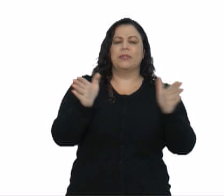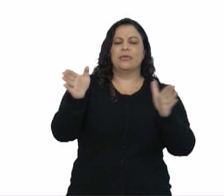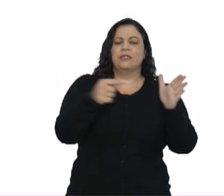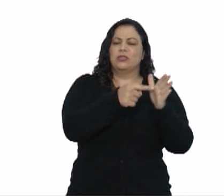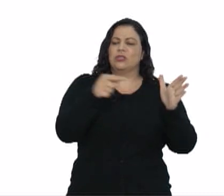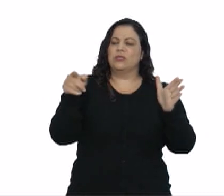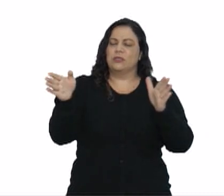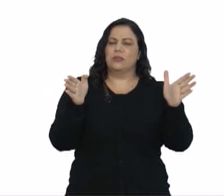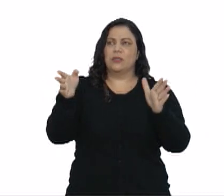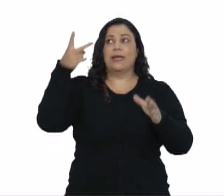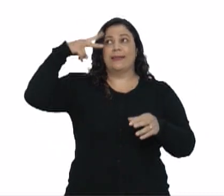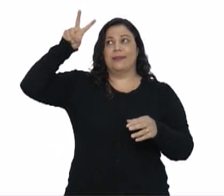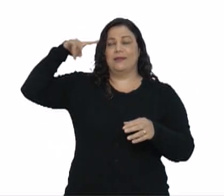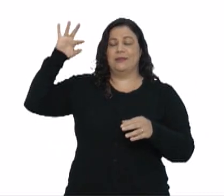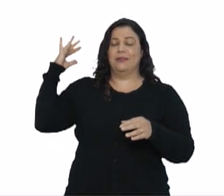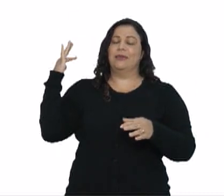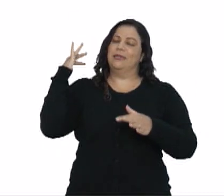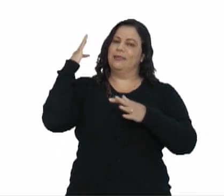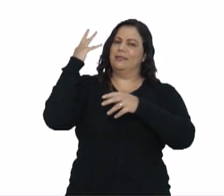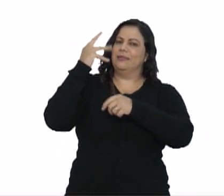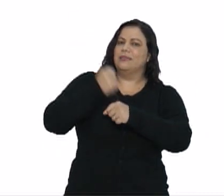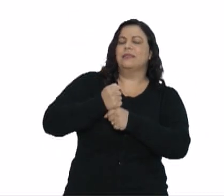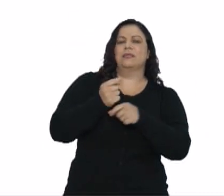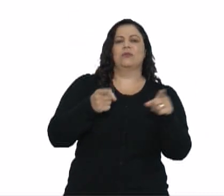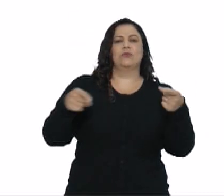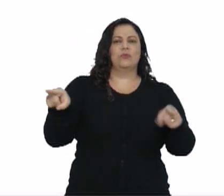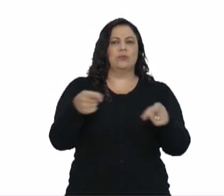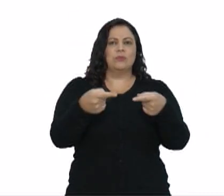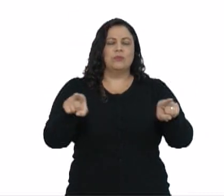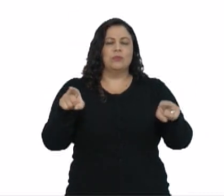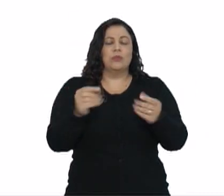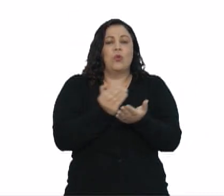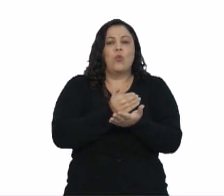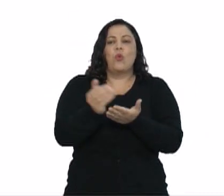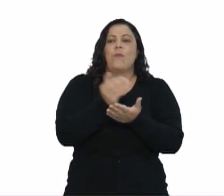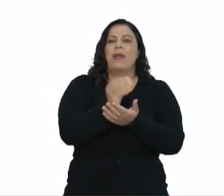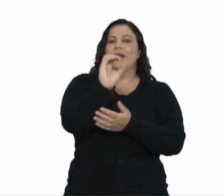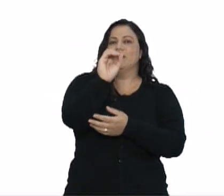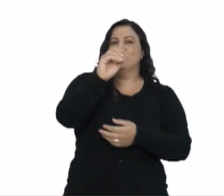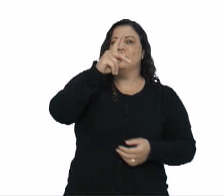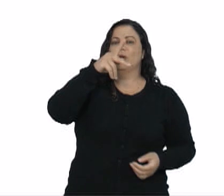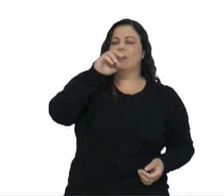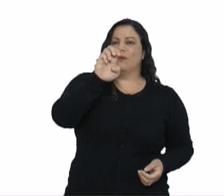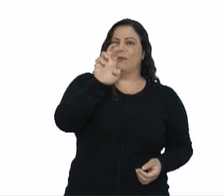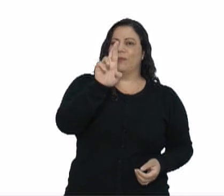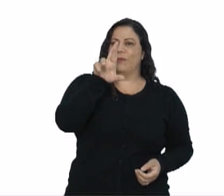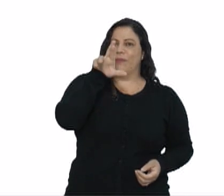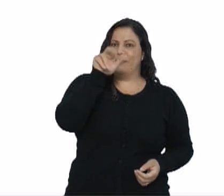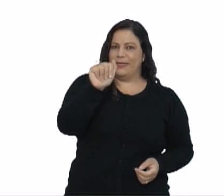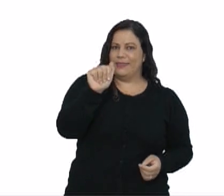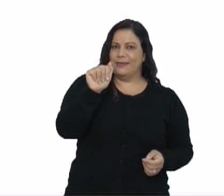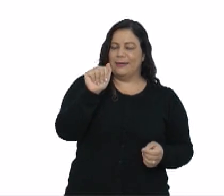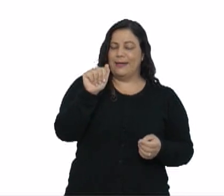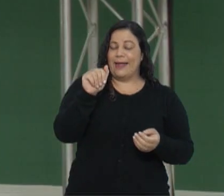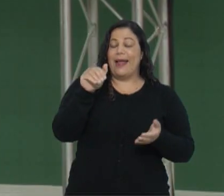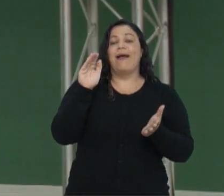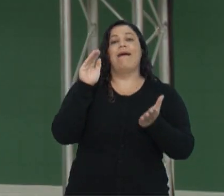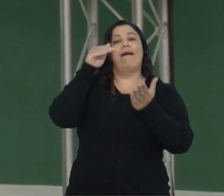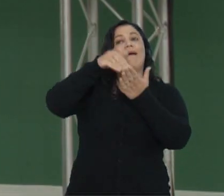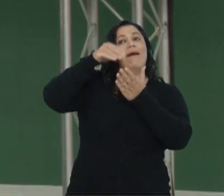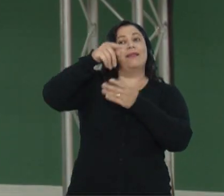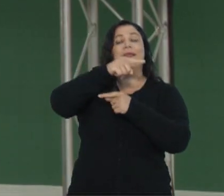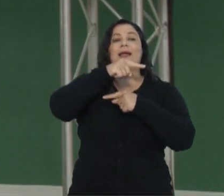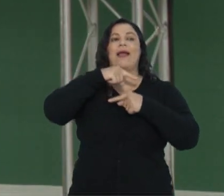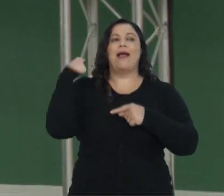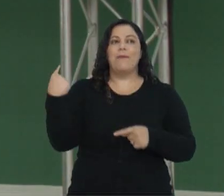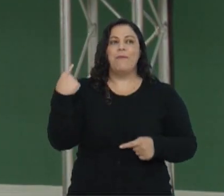da história da música, que vai do aparecimento da ópera até a morte do Bach, né, pessoal? A gente vai falar